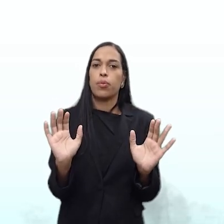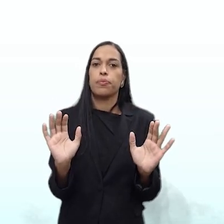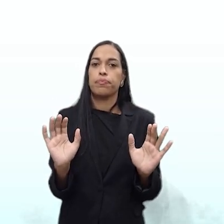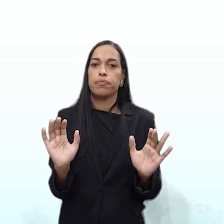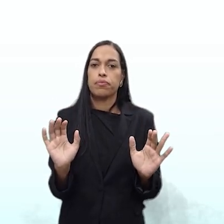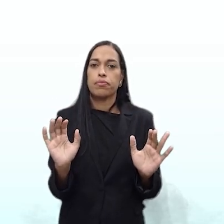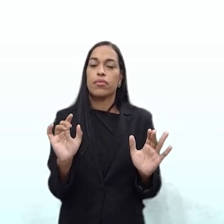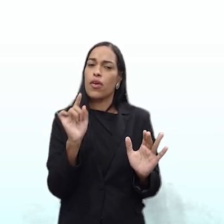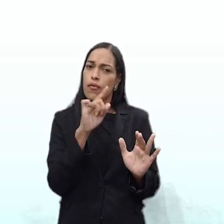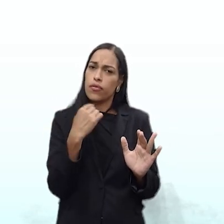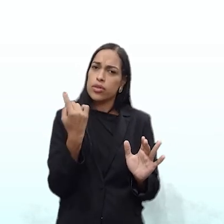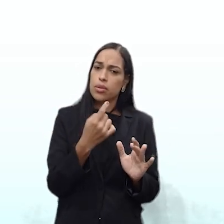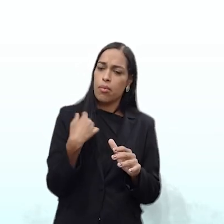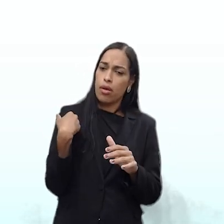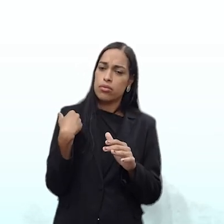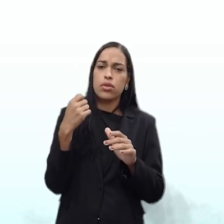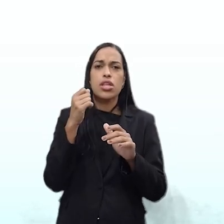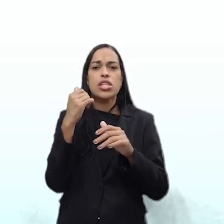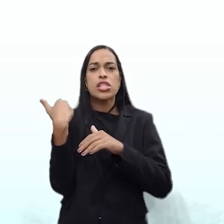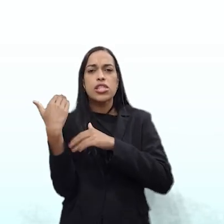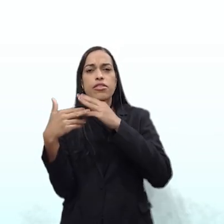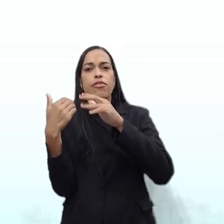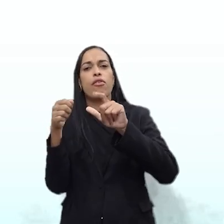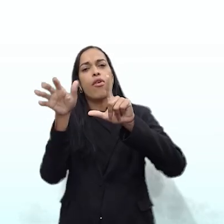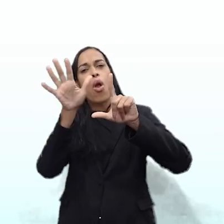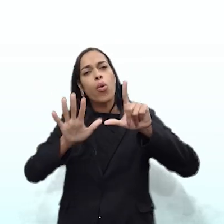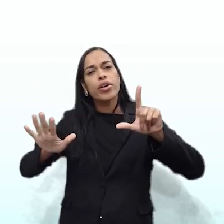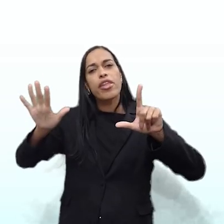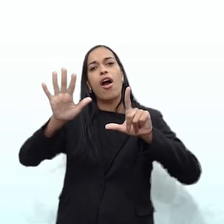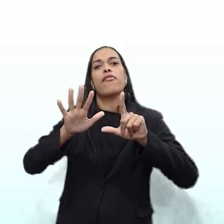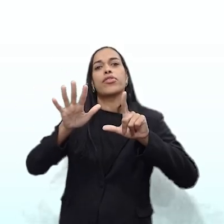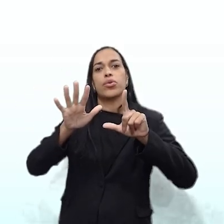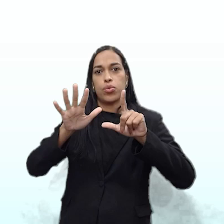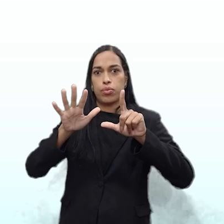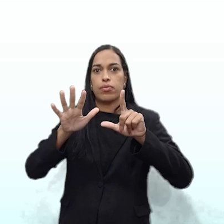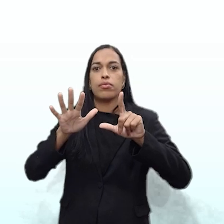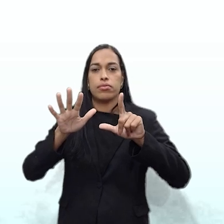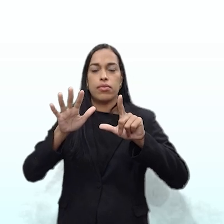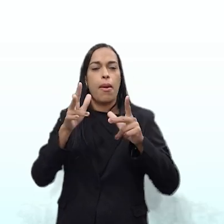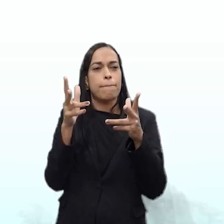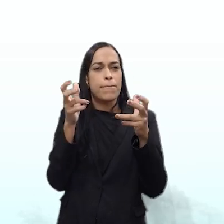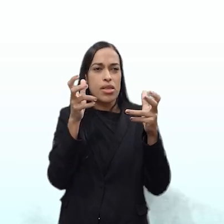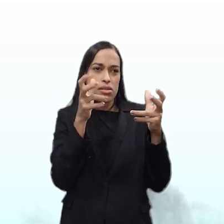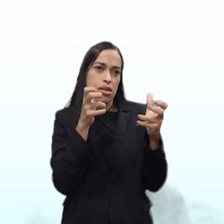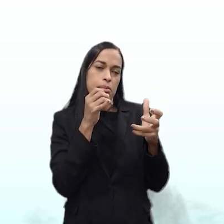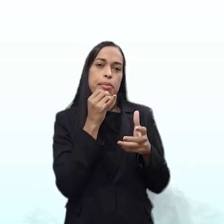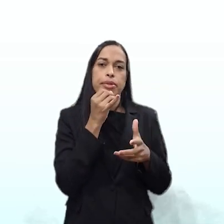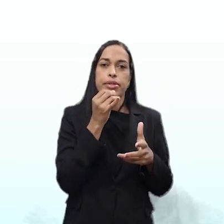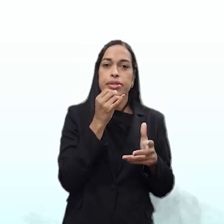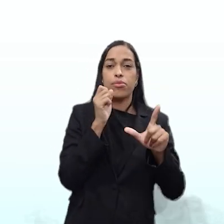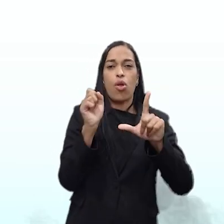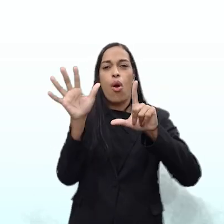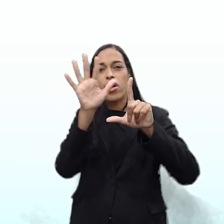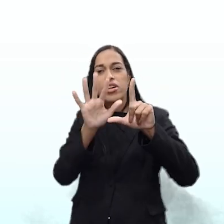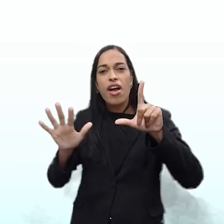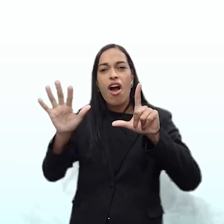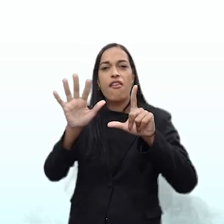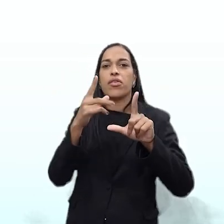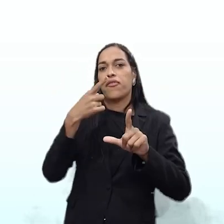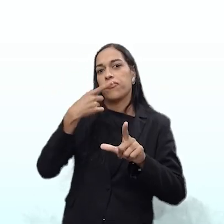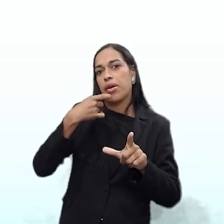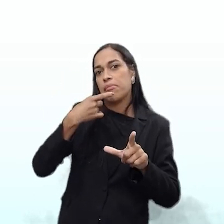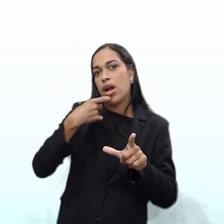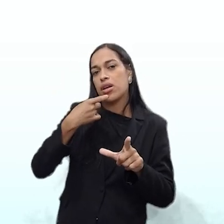pode construir um gráfico que está aí ilustrado nessa figura. Perceba que enquanto o gráfico ele está nessa linha